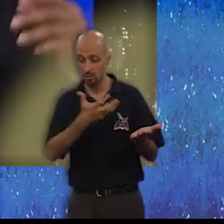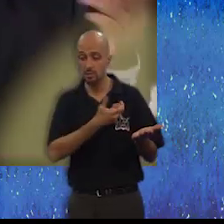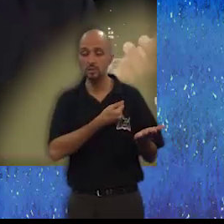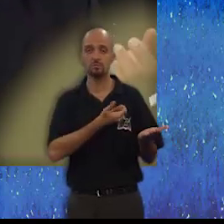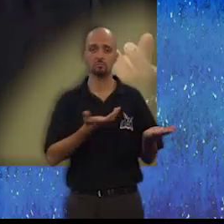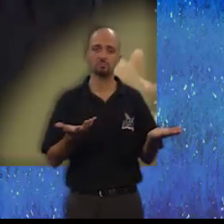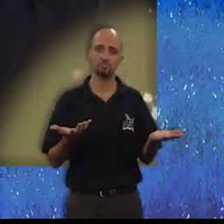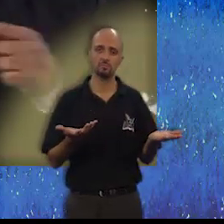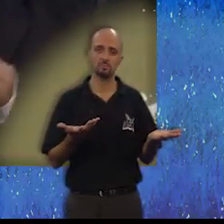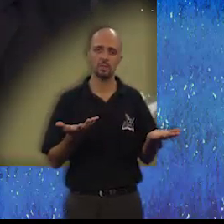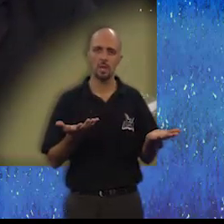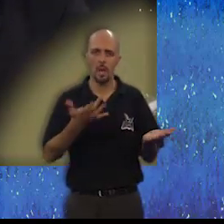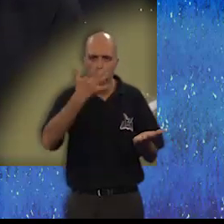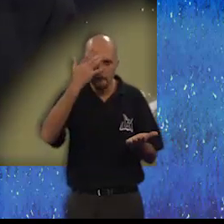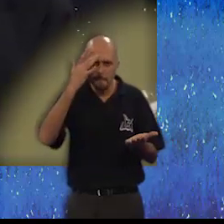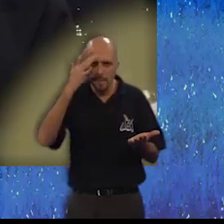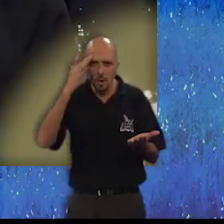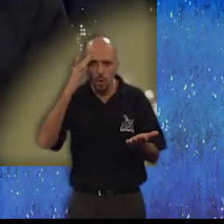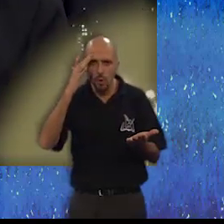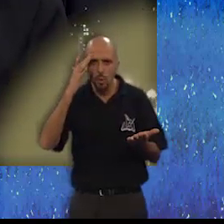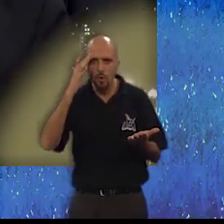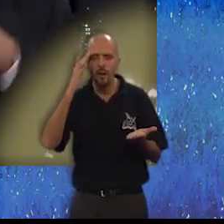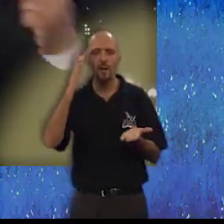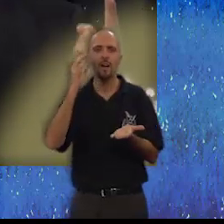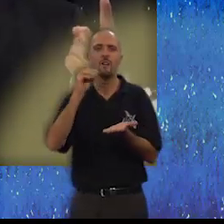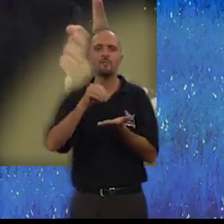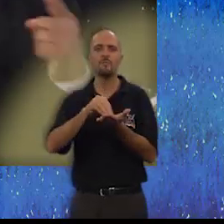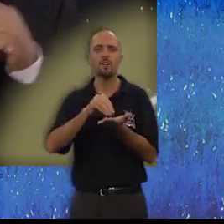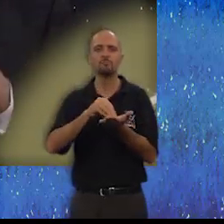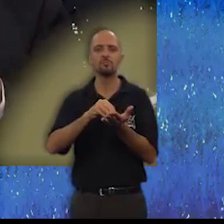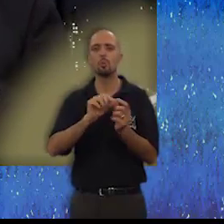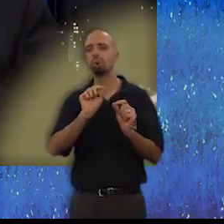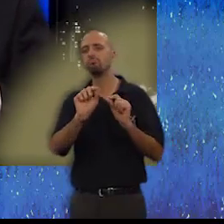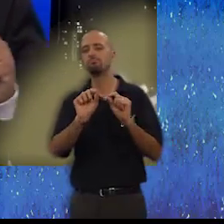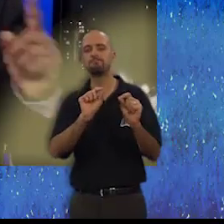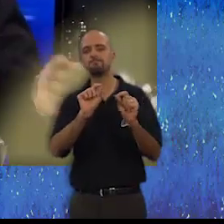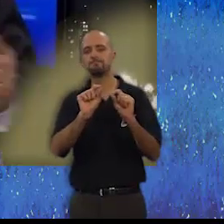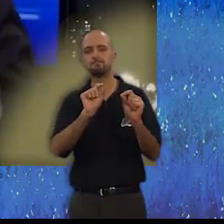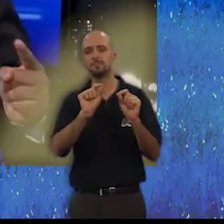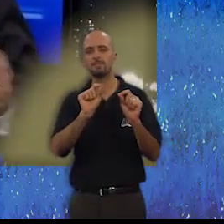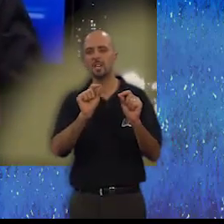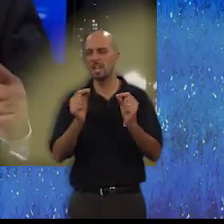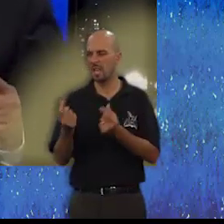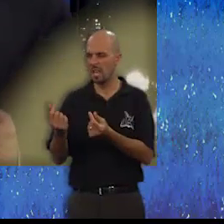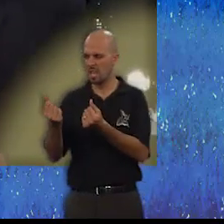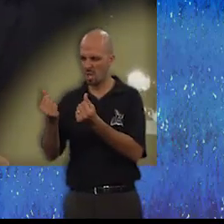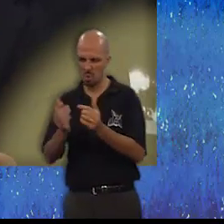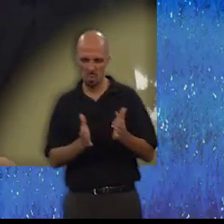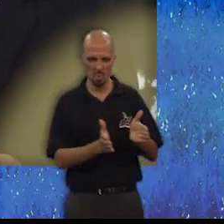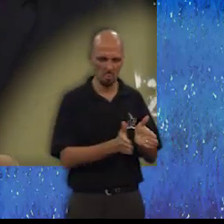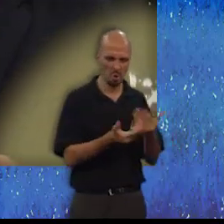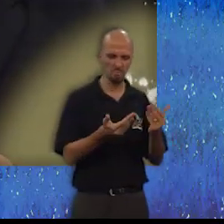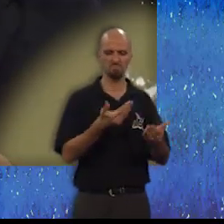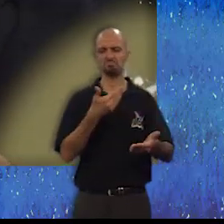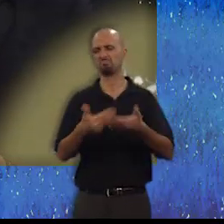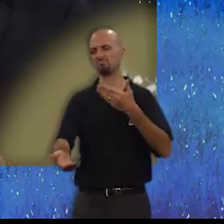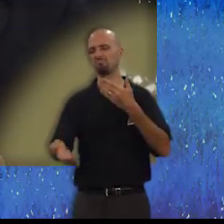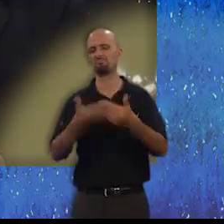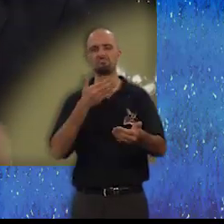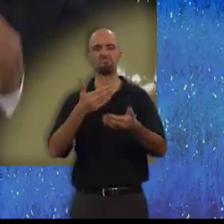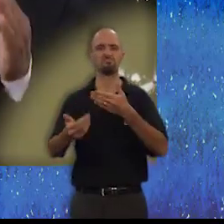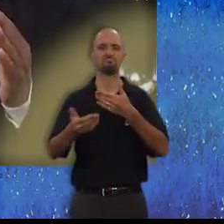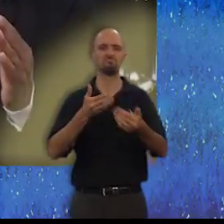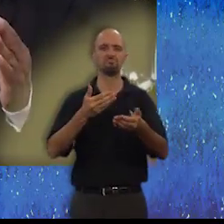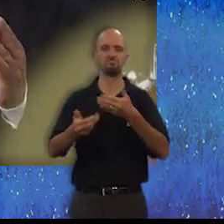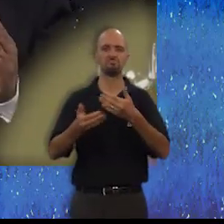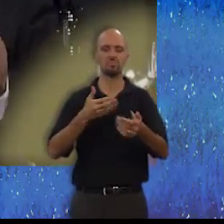por serem ricas ou por serem pobres. A riqueza ou a pobreza não estão ligadas diretamente à salvação.